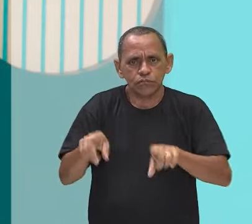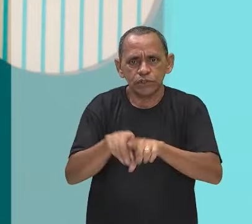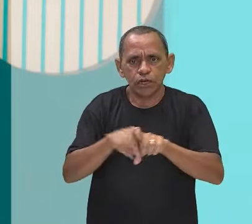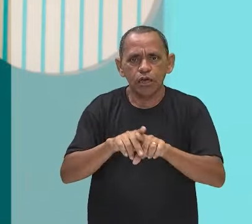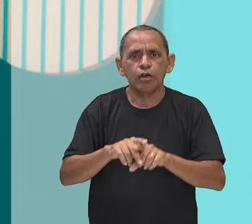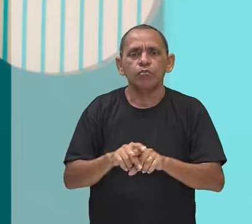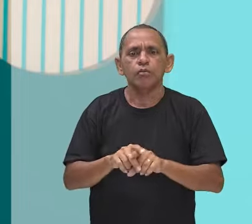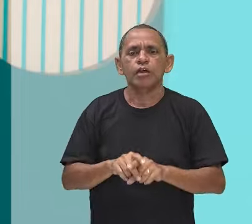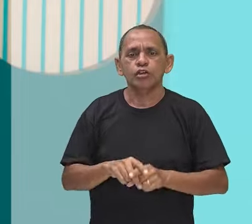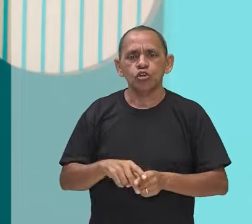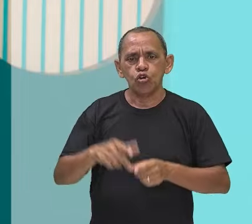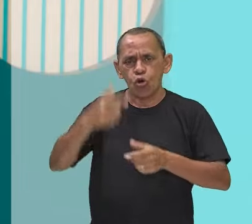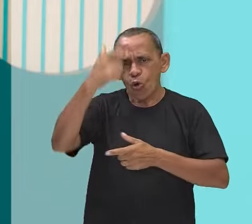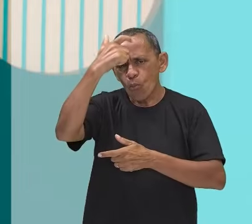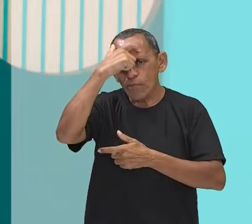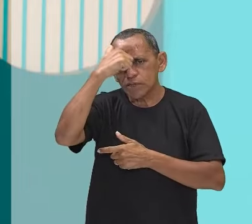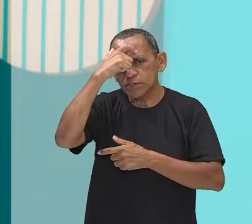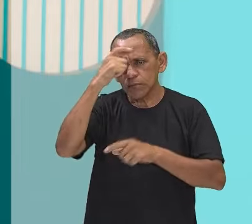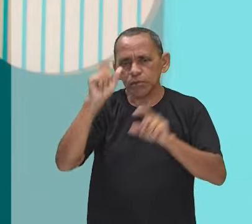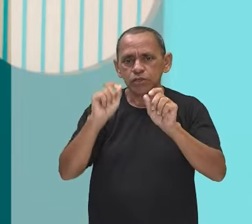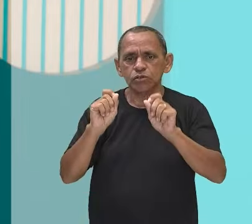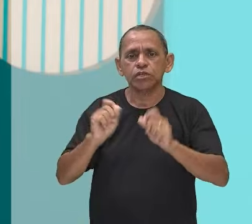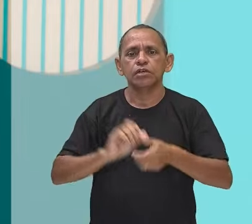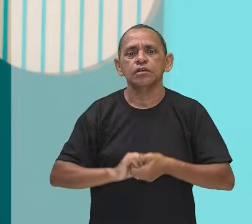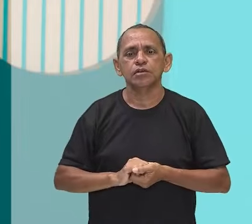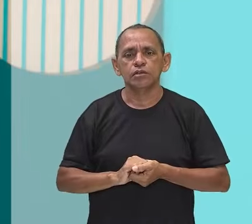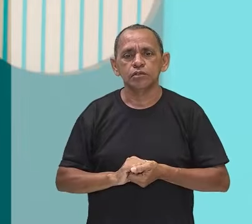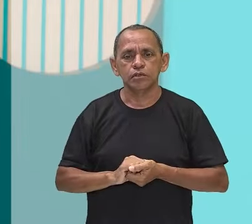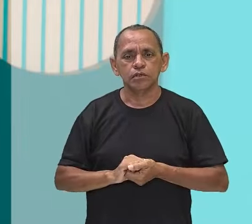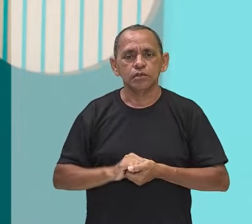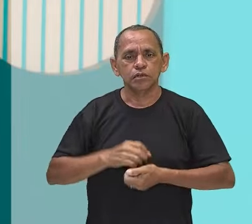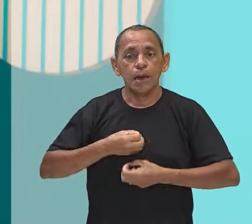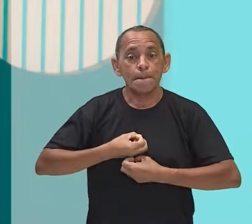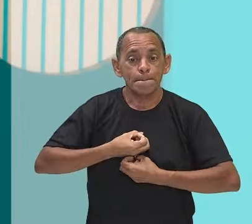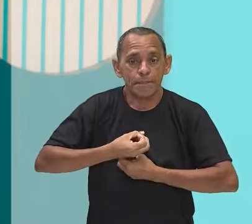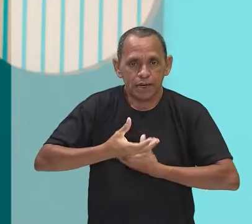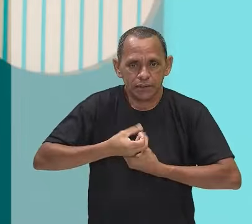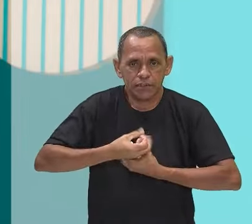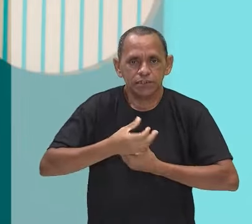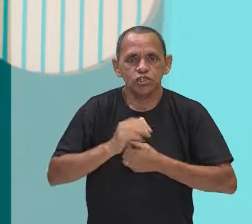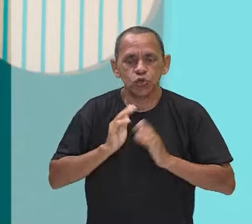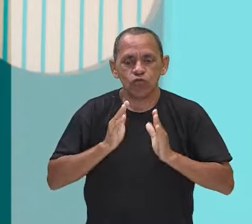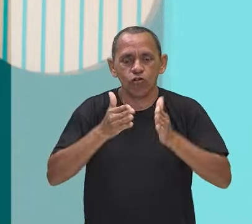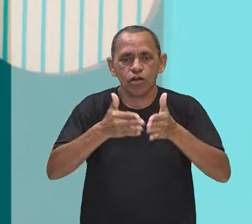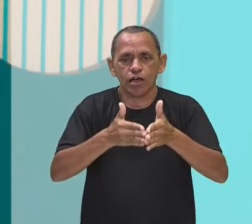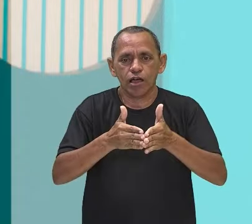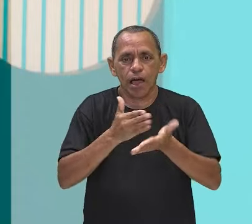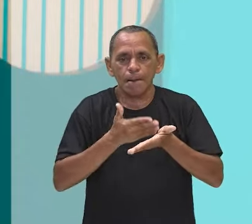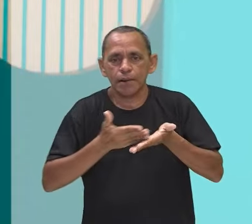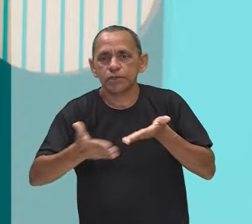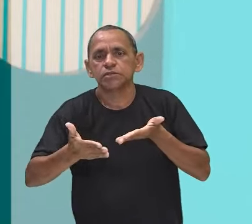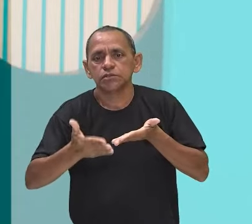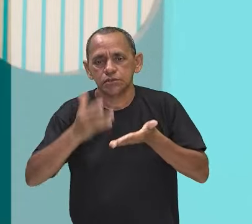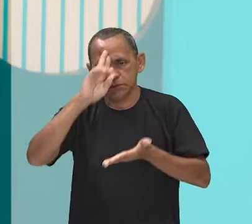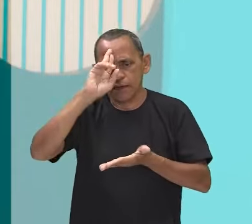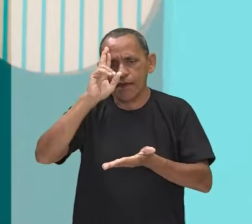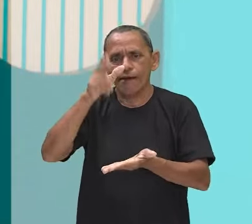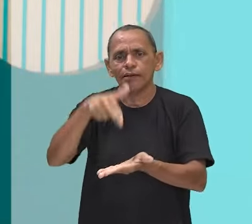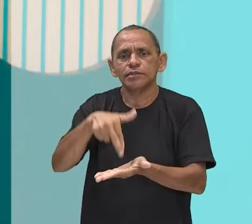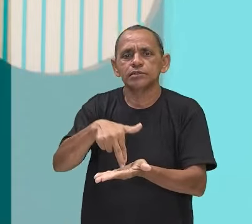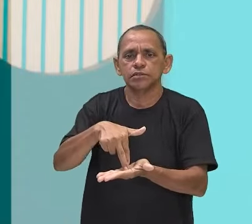isso se destaca no realismo, porque eu quero focar a realidade, eu quero focar tudo a partir da minha razão, a partir da minha